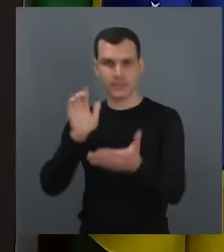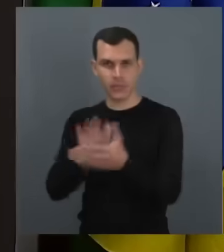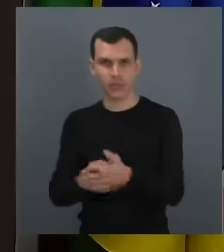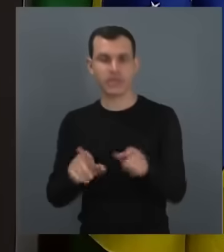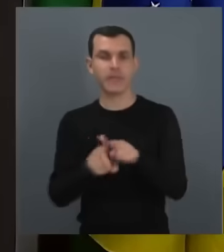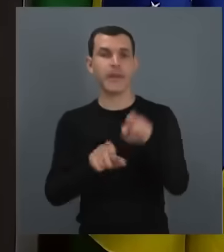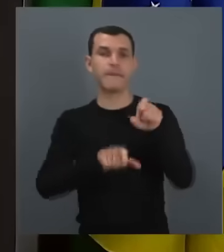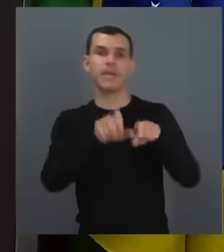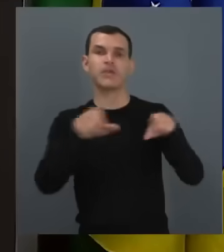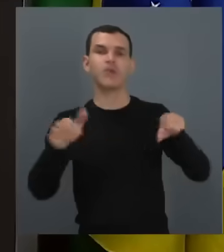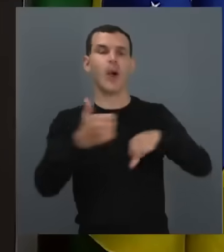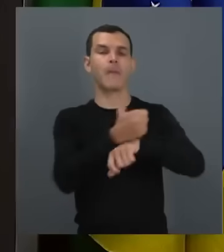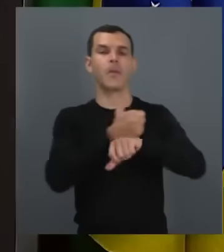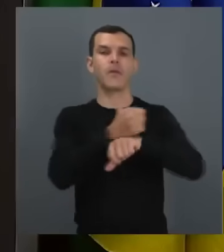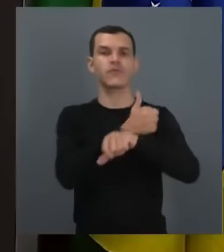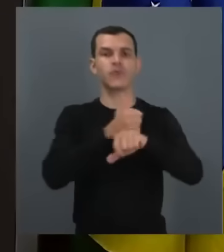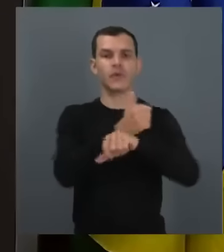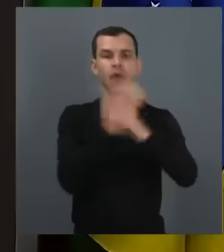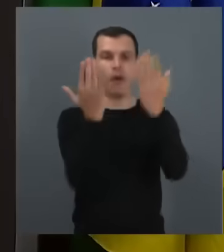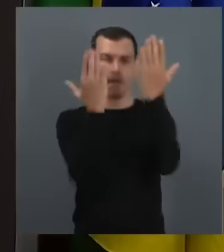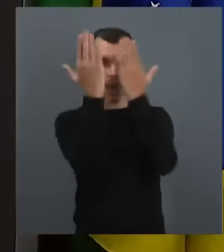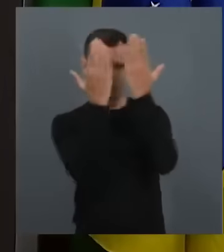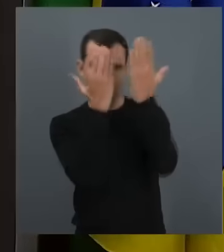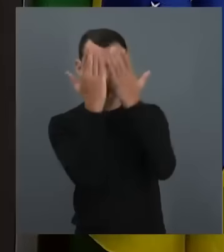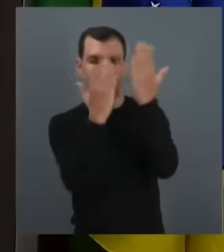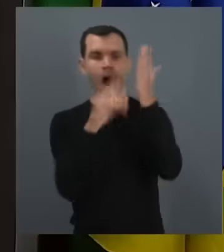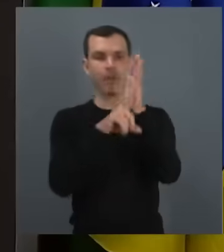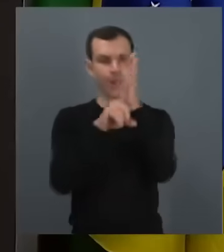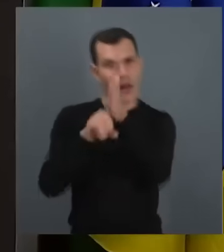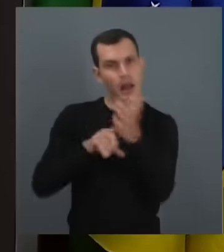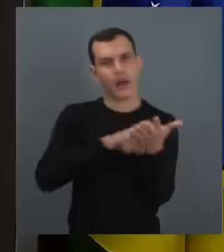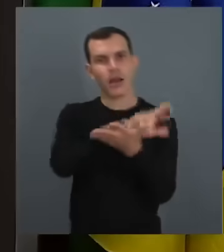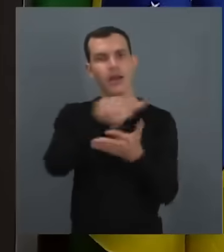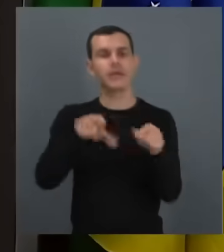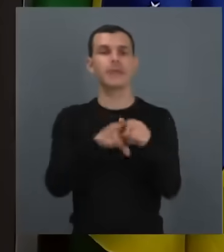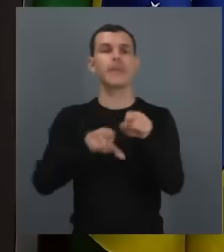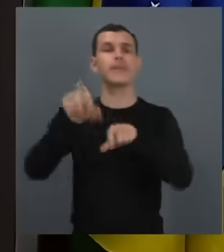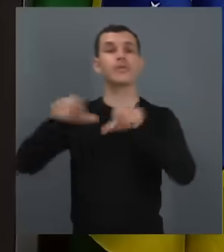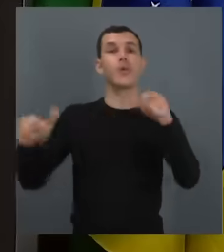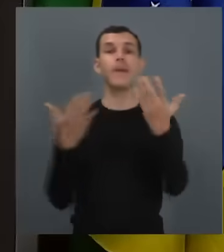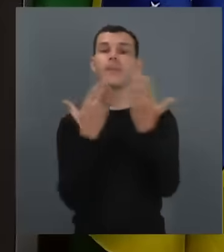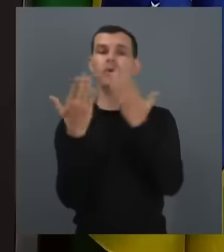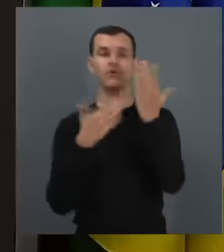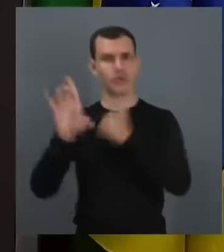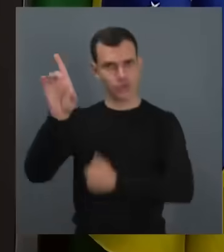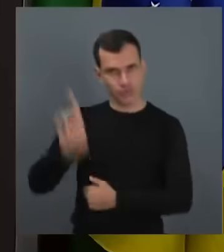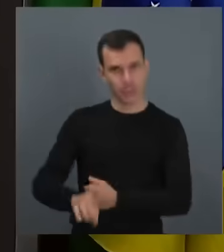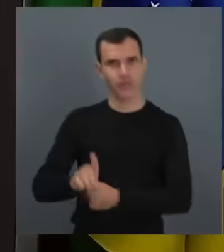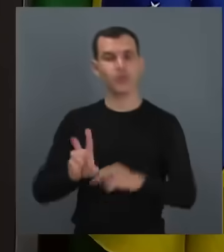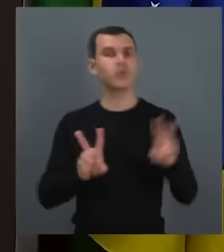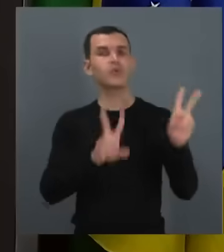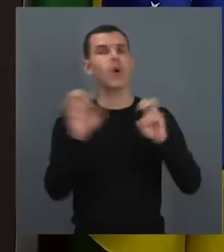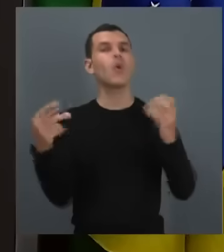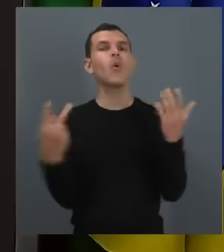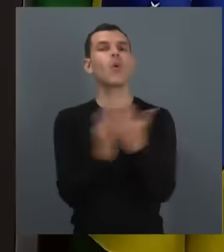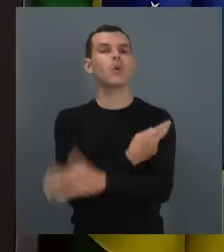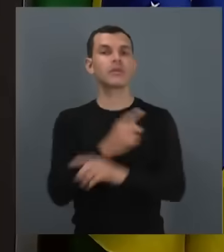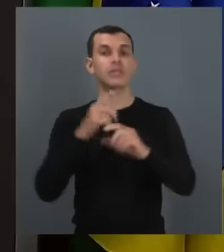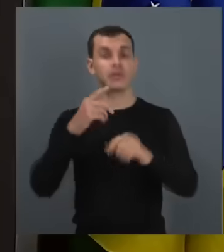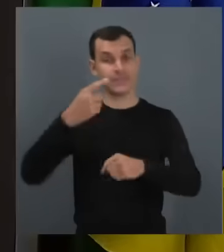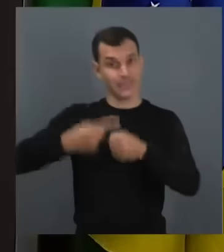profissionais do direito que estudaram e acompanharam o caso que abalou o meu estado, a minha